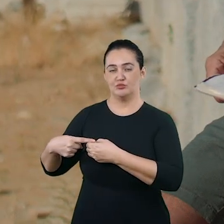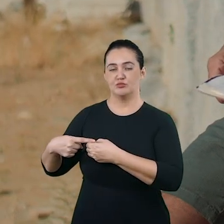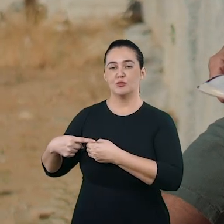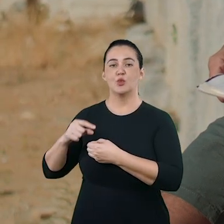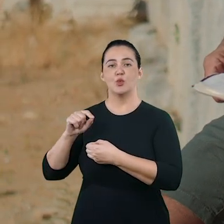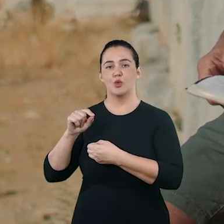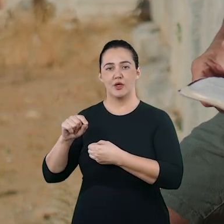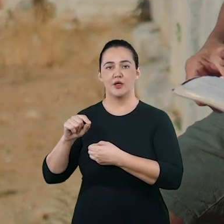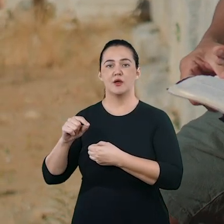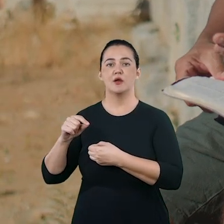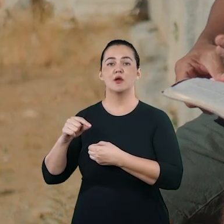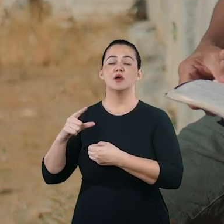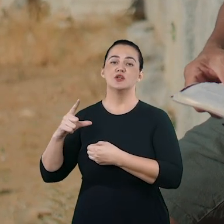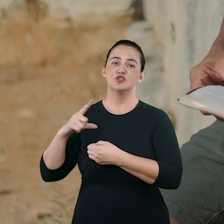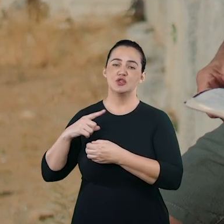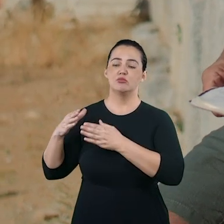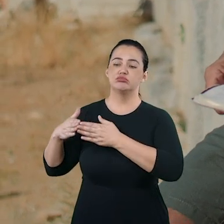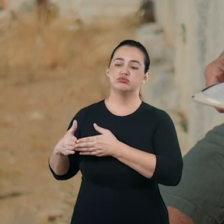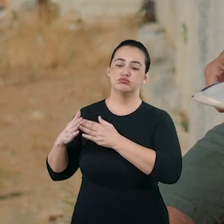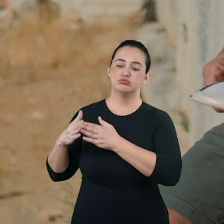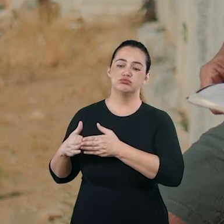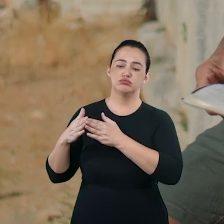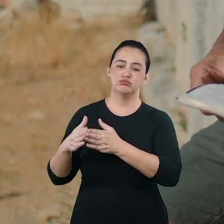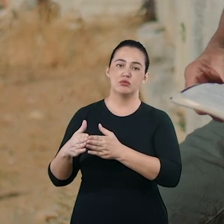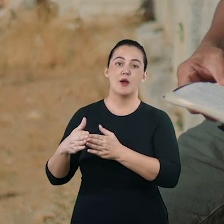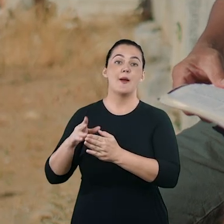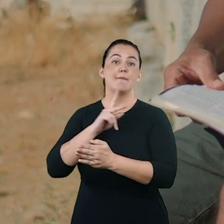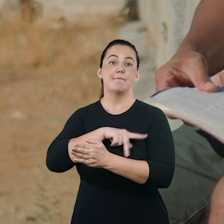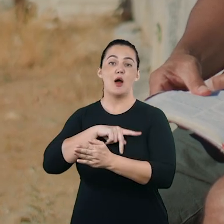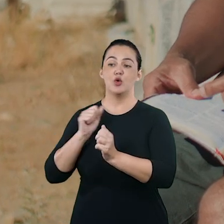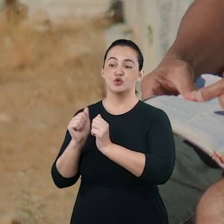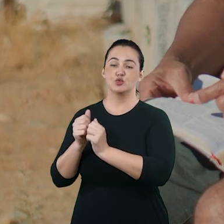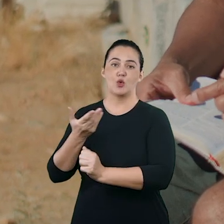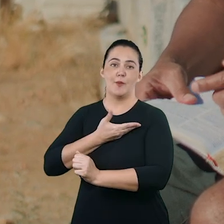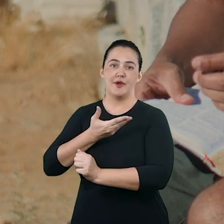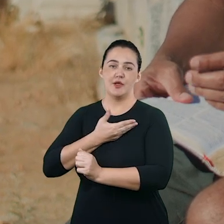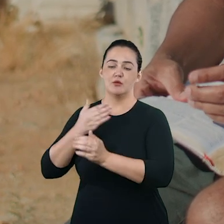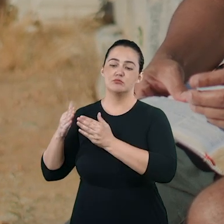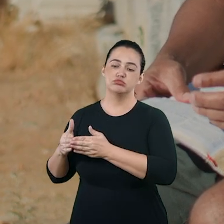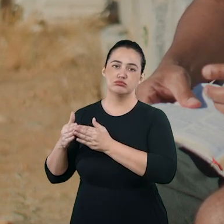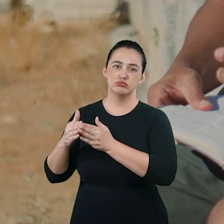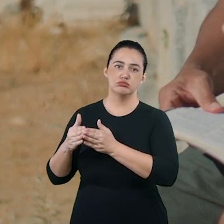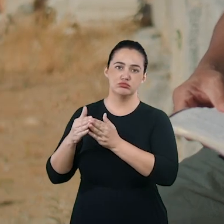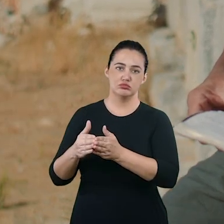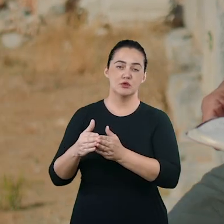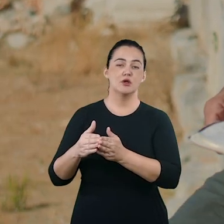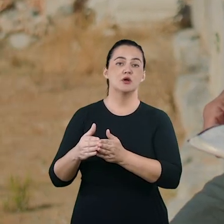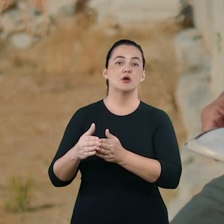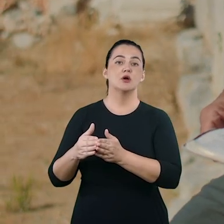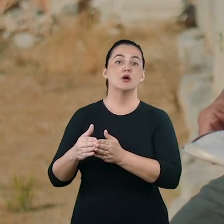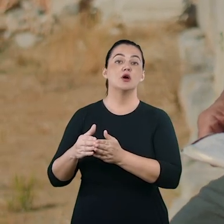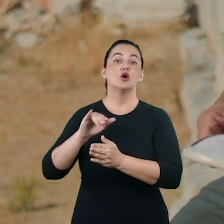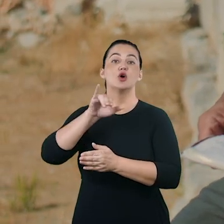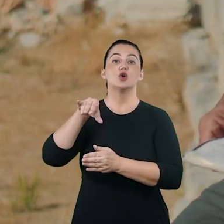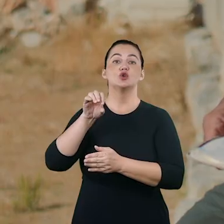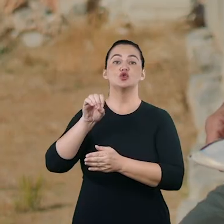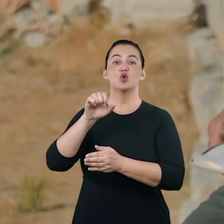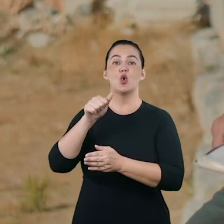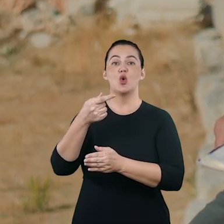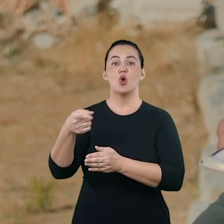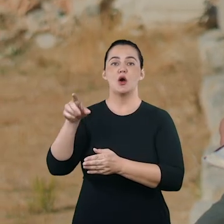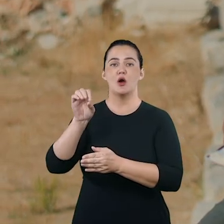que, navegando de Pafos, Paulo e seus companheiros viajaram a Perge da Panfilha. João, não é João o apóstolo, mas